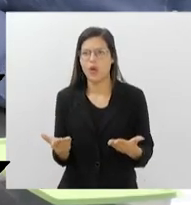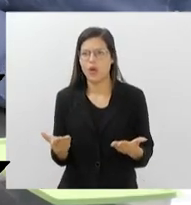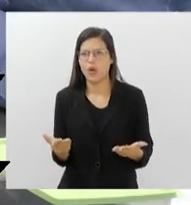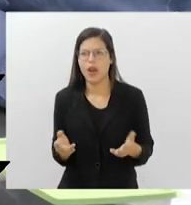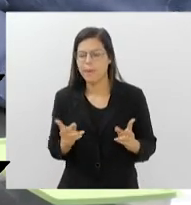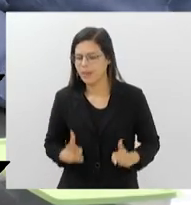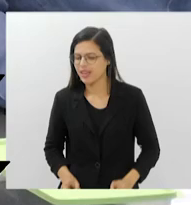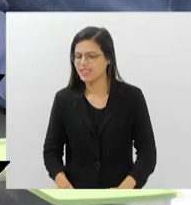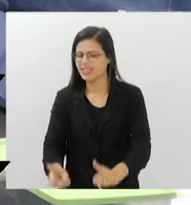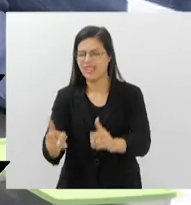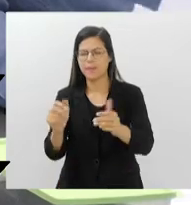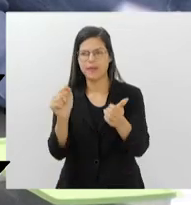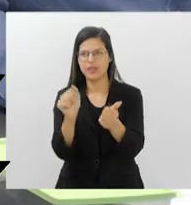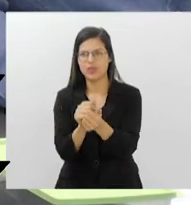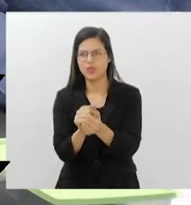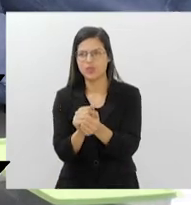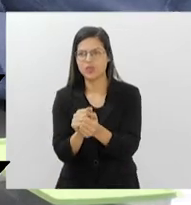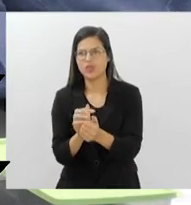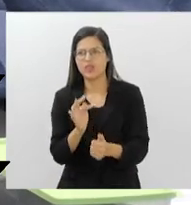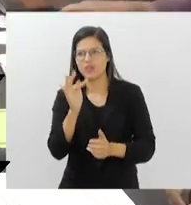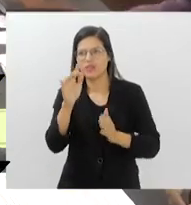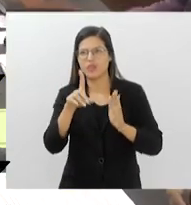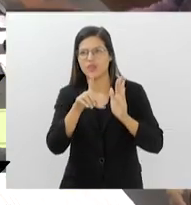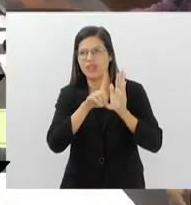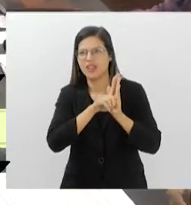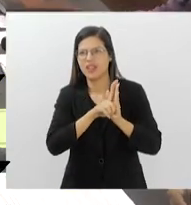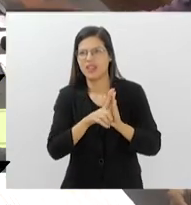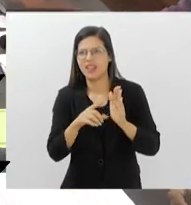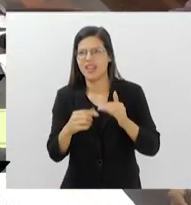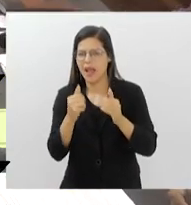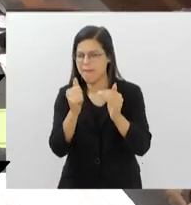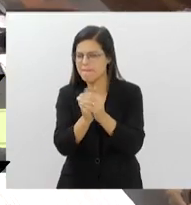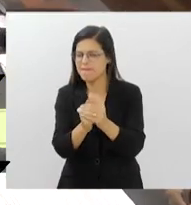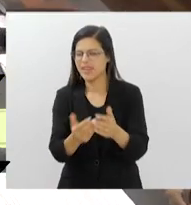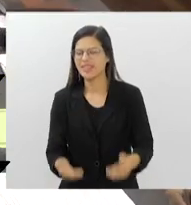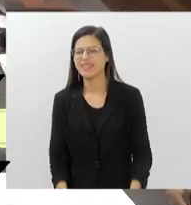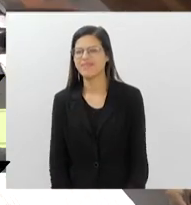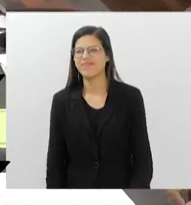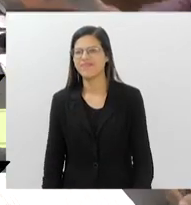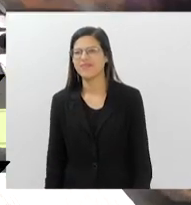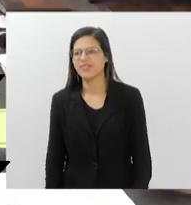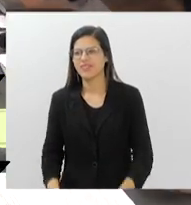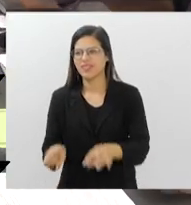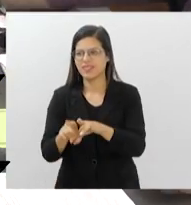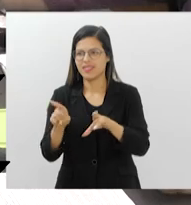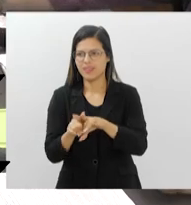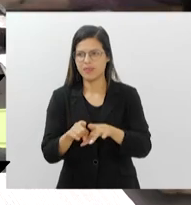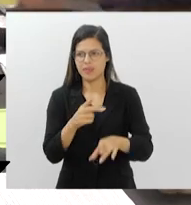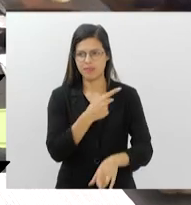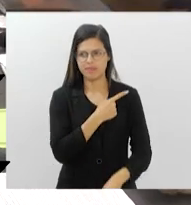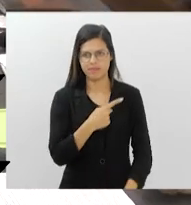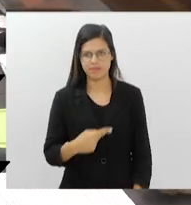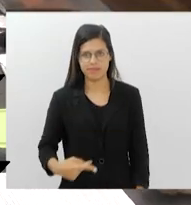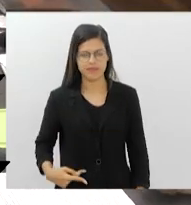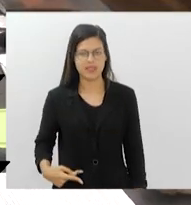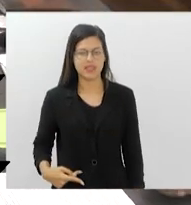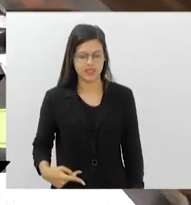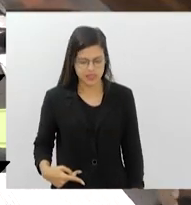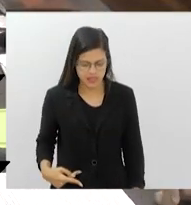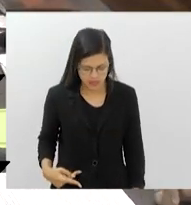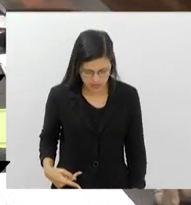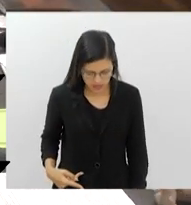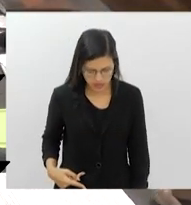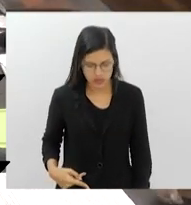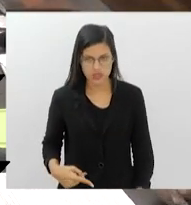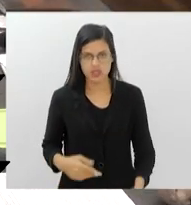sempre nessa futura lei amém também também Presidente também agradeço muito a esse